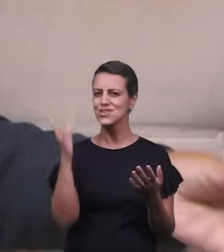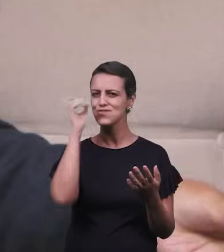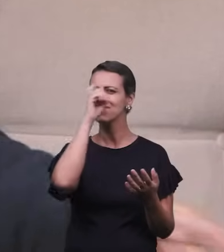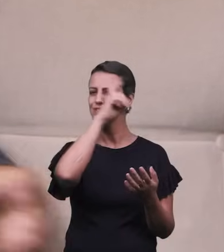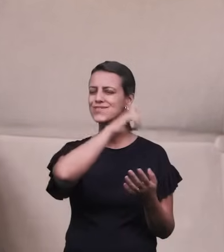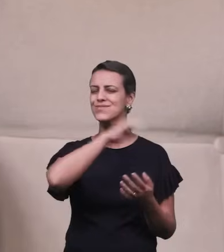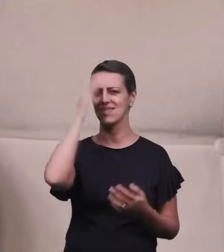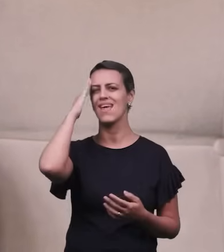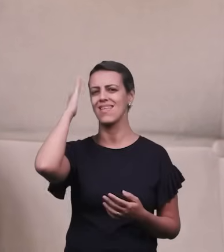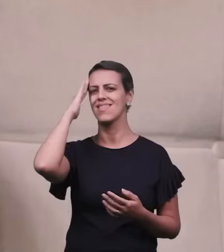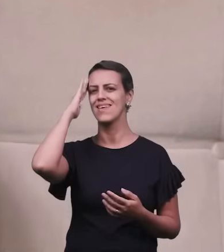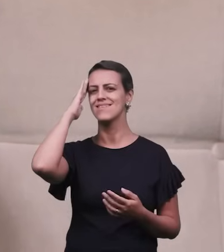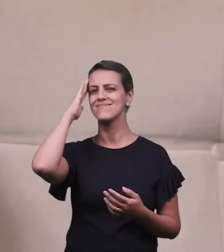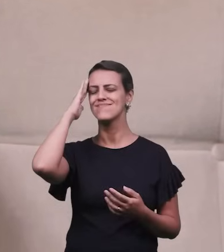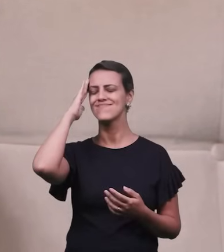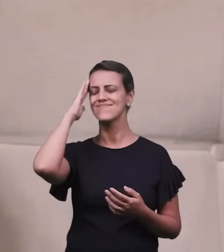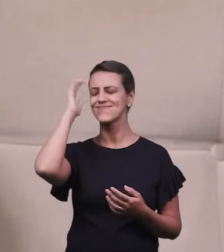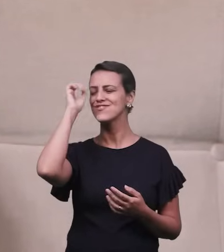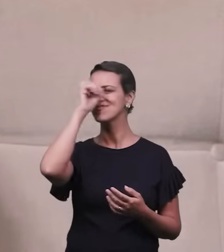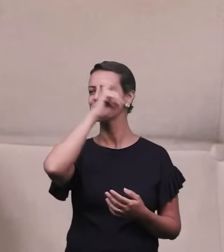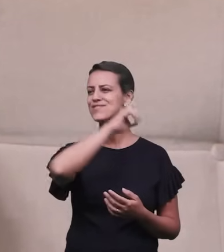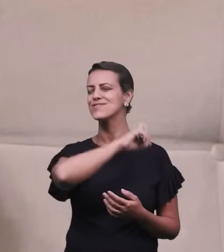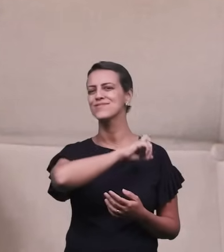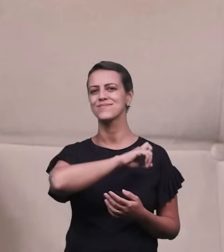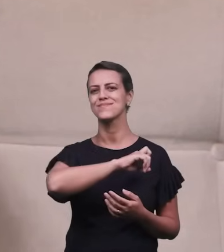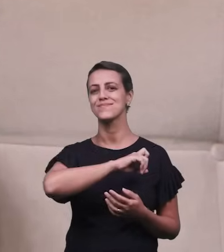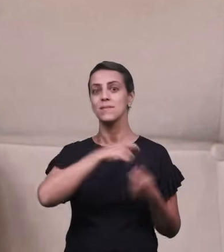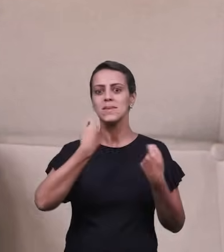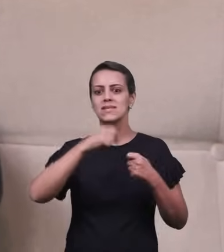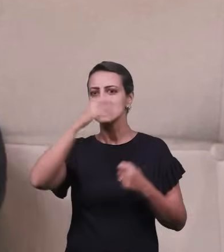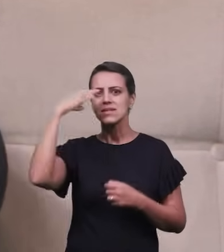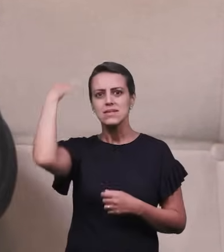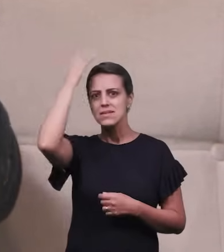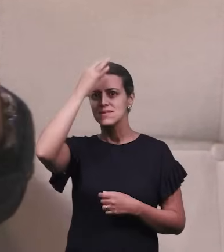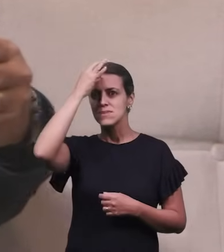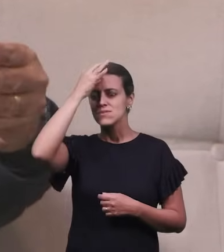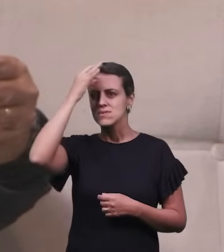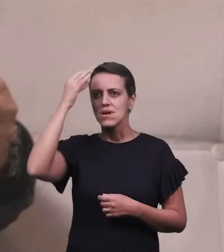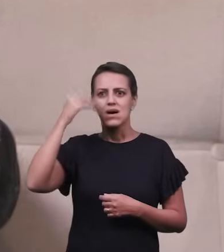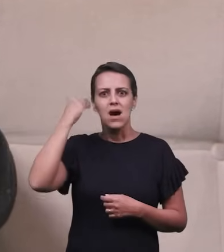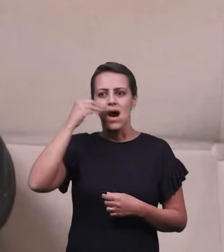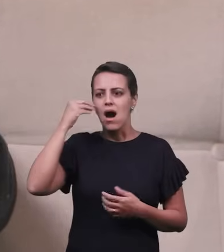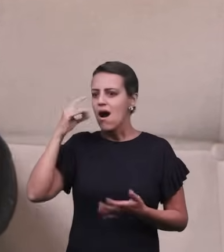tem dificuldade de entender isso mesmo. É isso mesmo. Tem dificuldade. É preciso ter